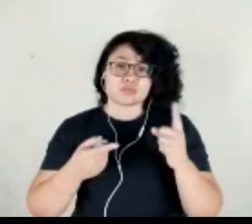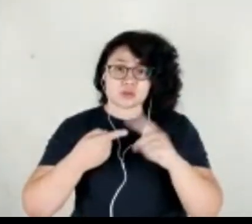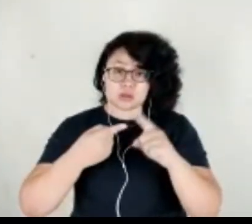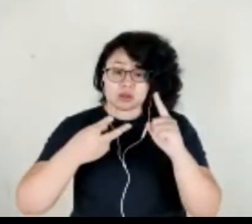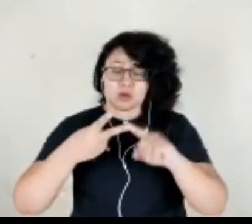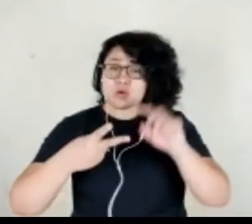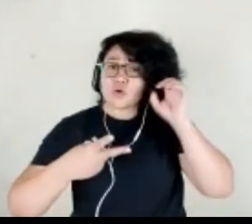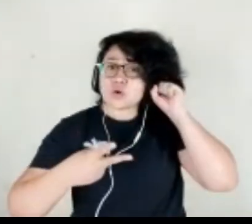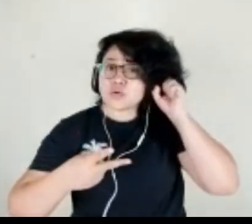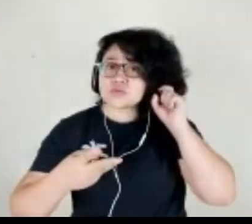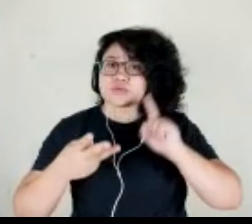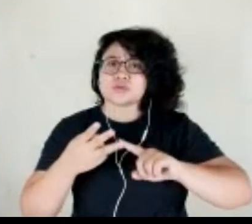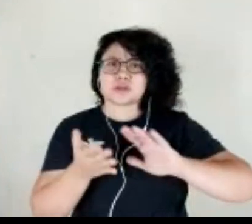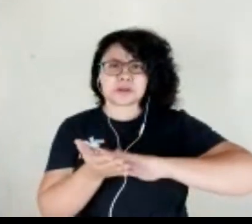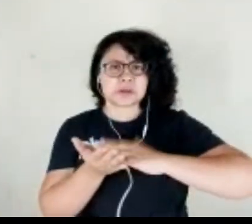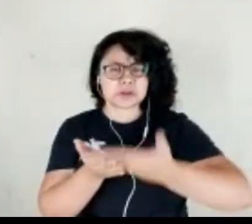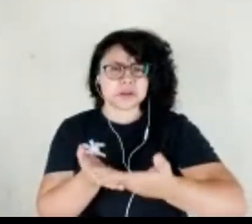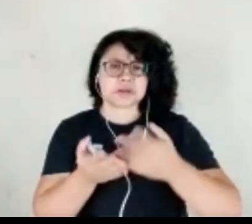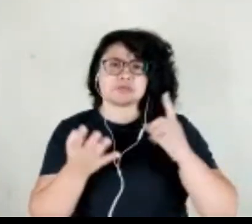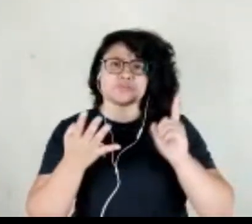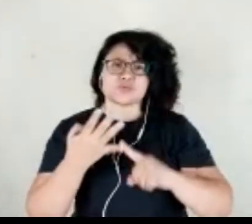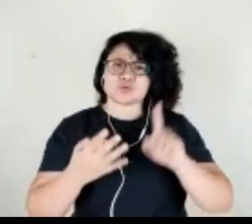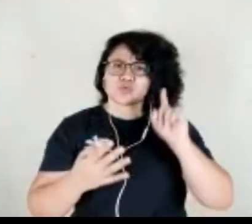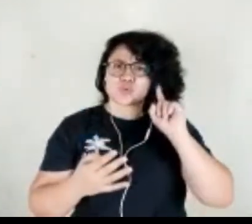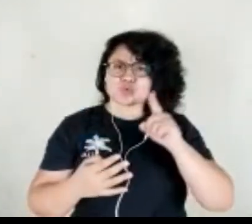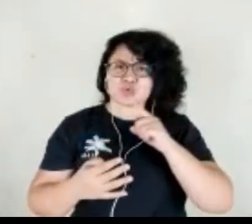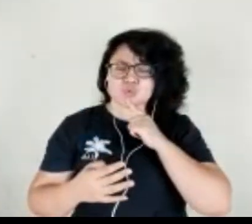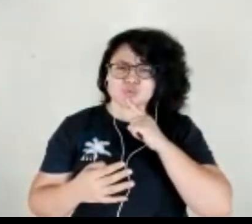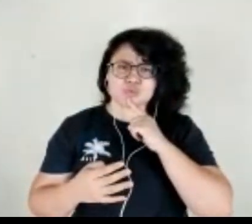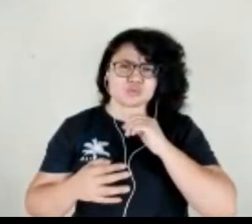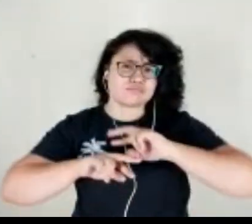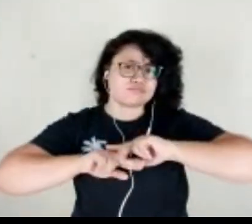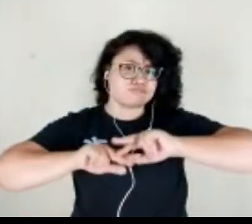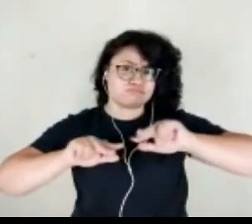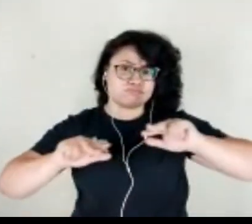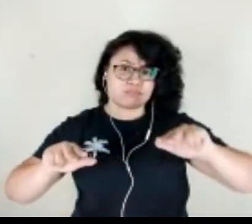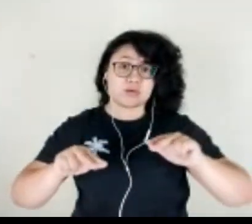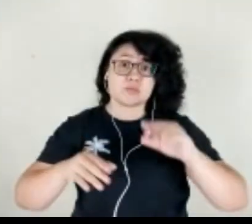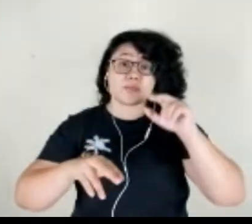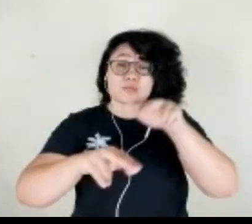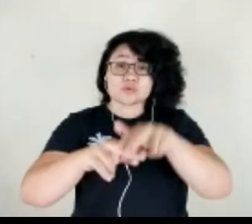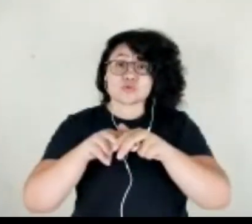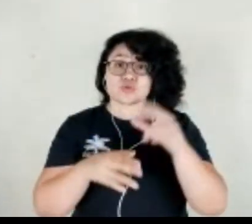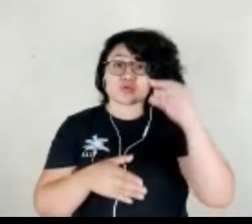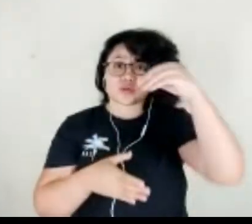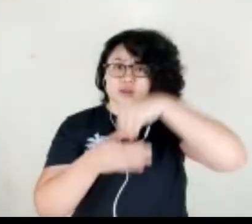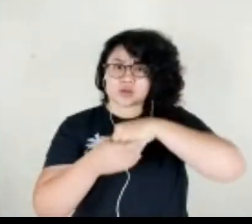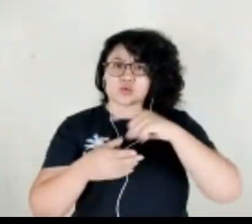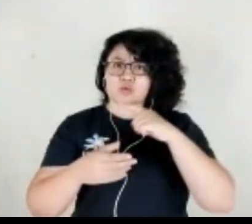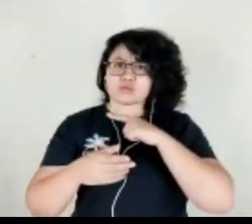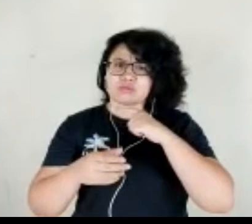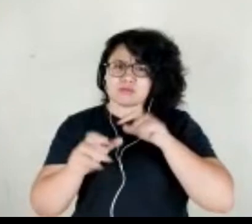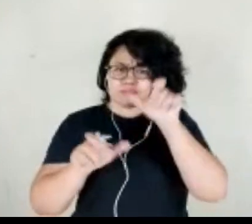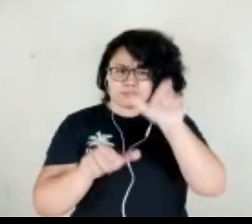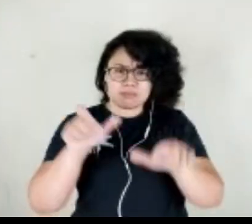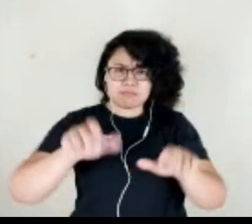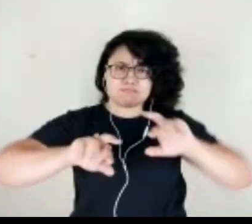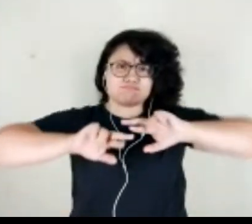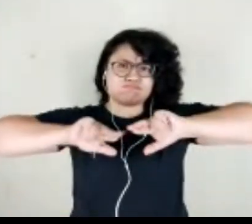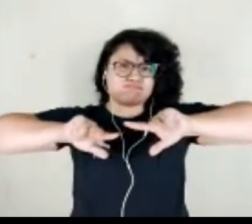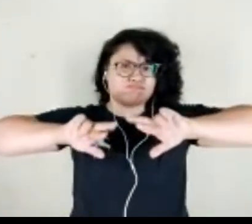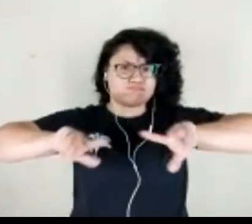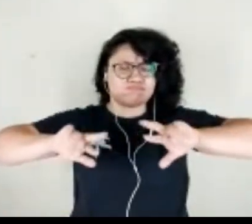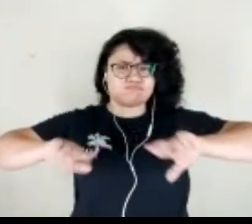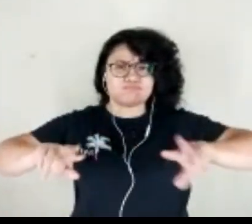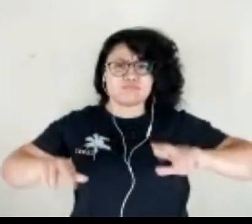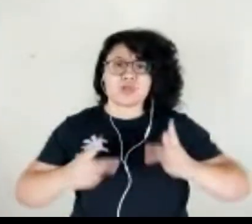Professores, ouvintes, intérpretes, surdos, ou seja, ela é uma comunidade heterogênea, né?